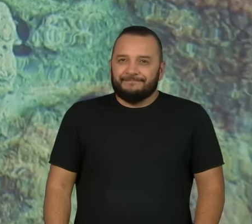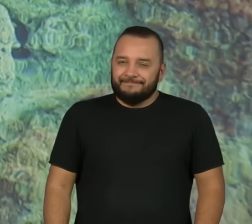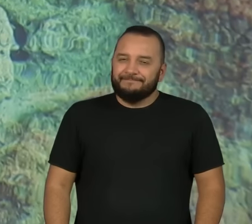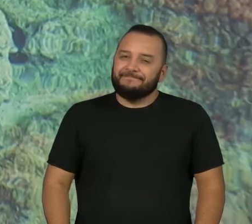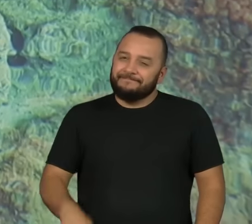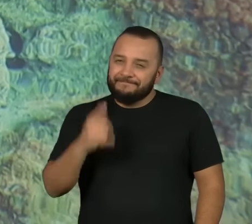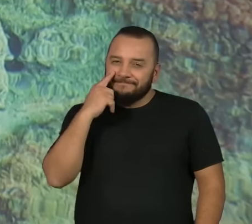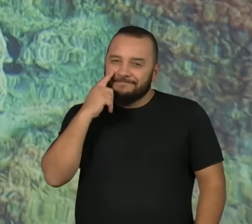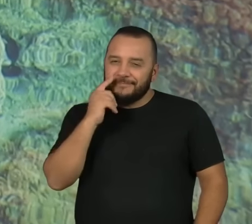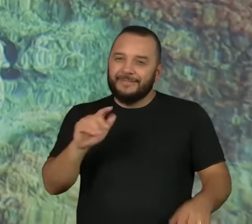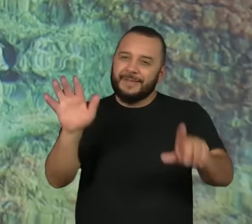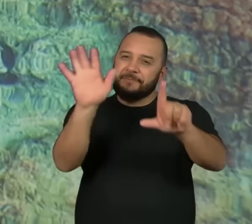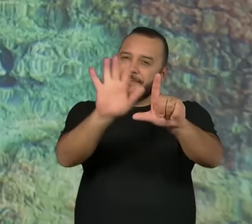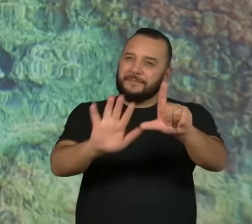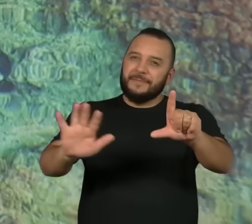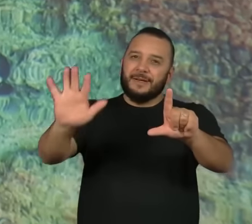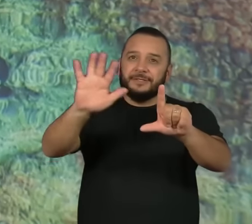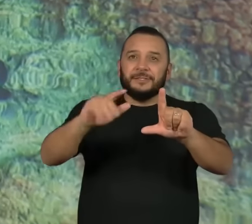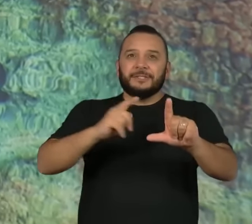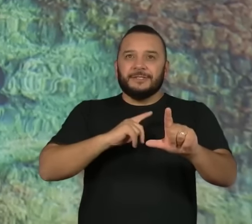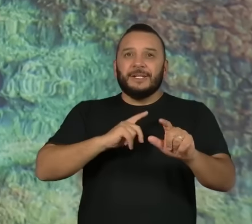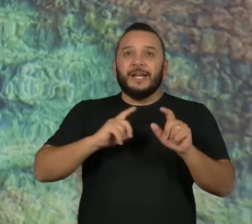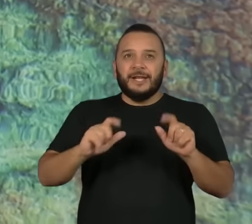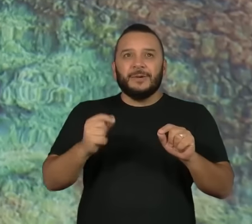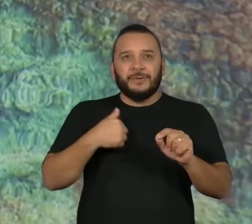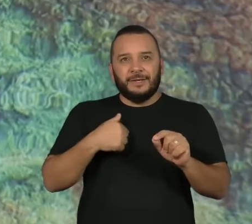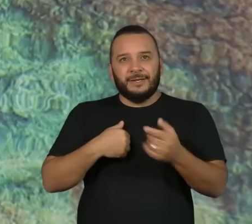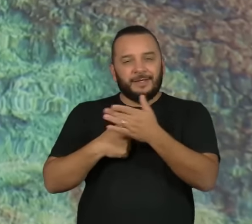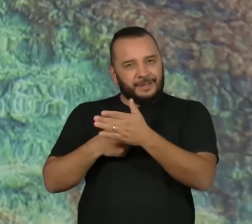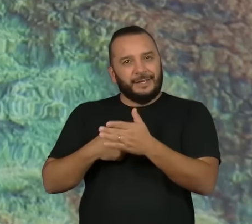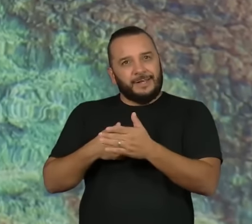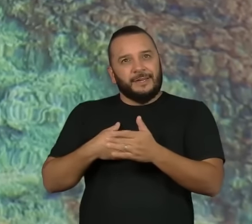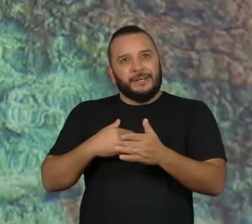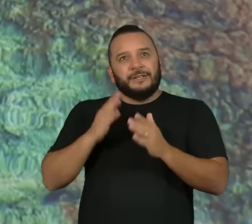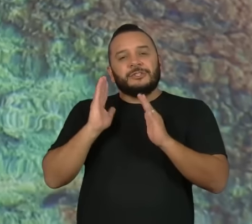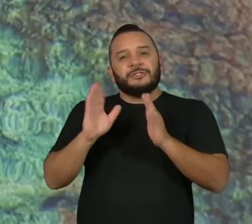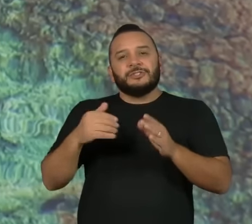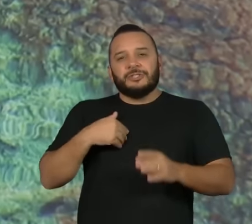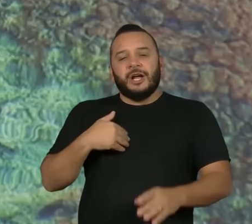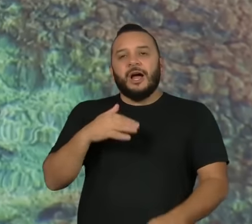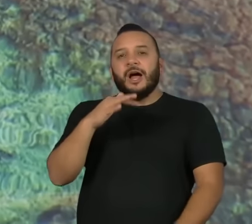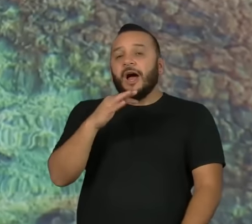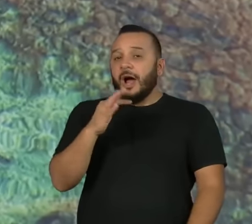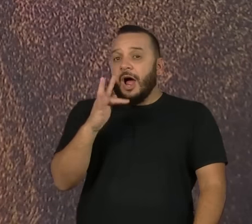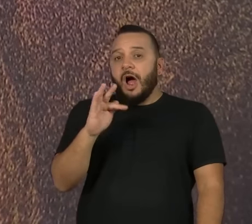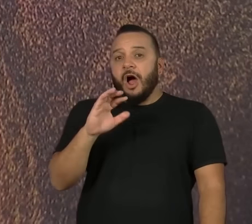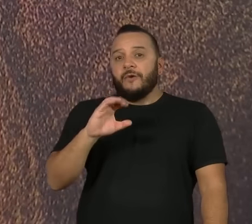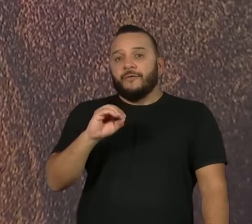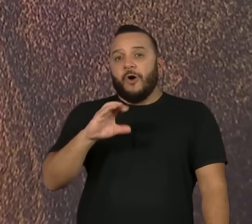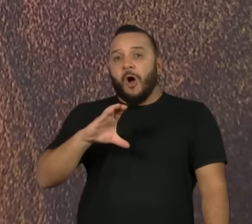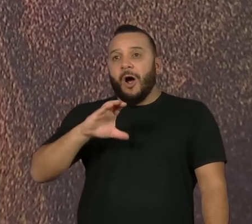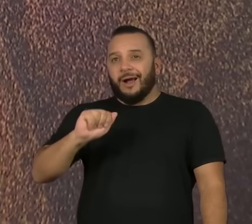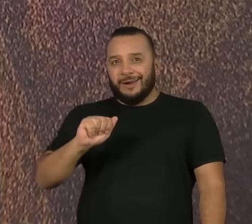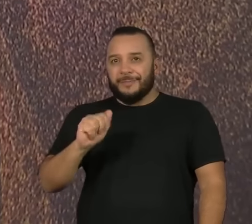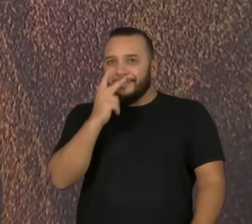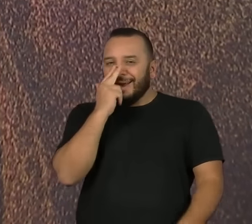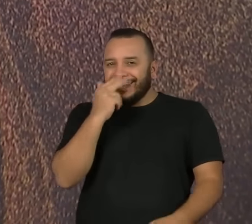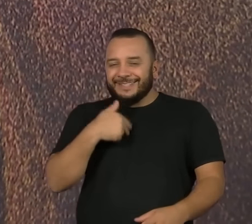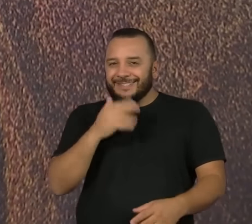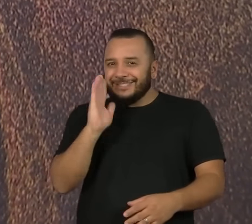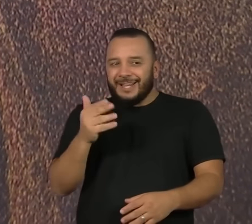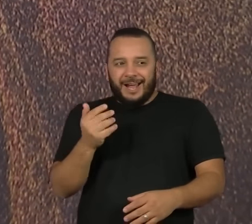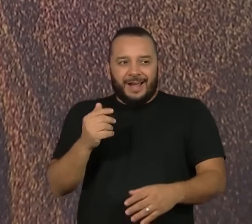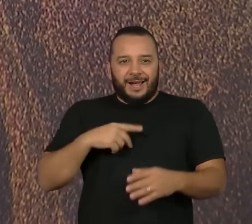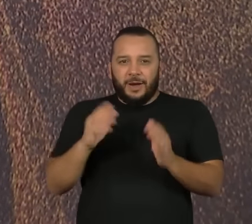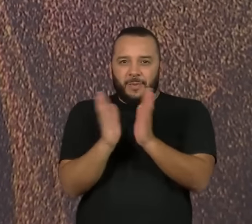Imagens de sonho. A foca monge do Mediterrâneo quase desaparecendo na caverna. Ou o cogumelo